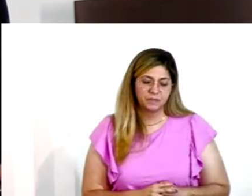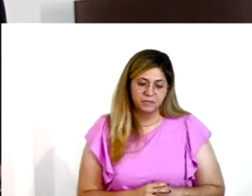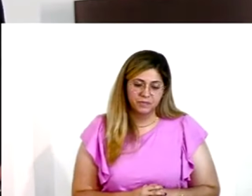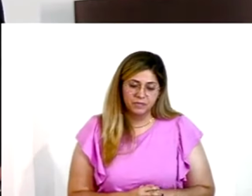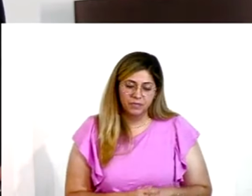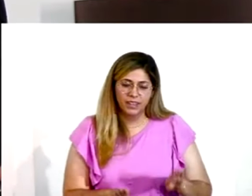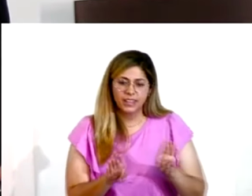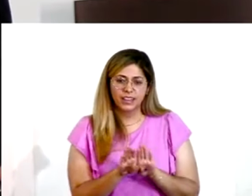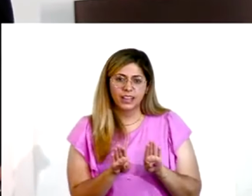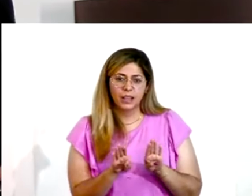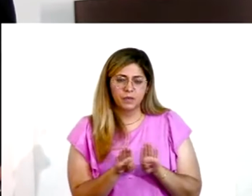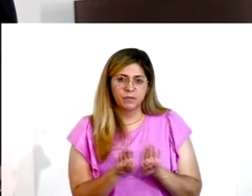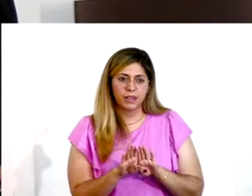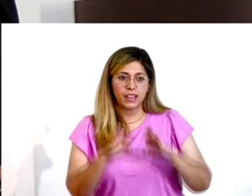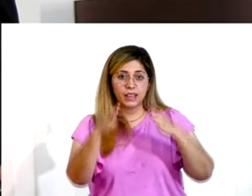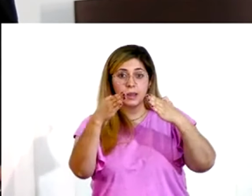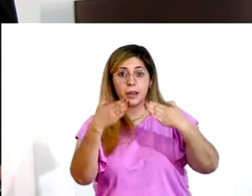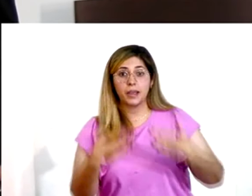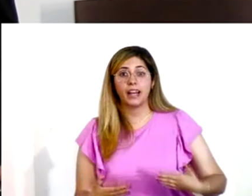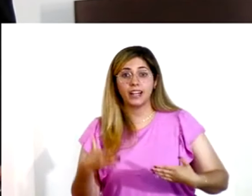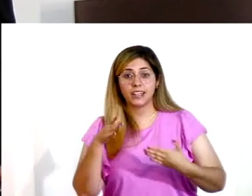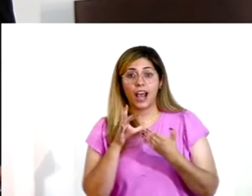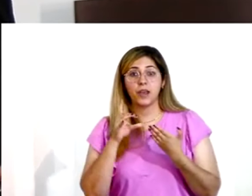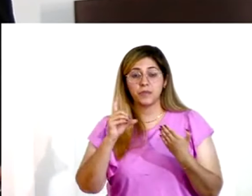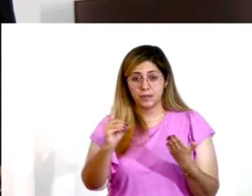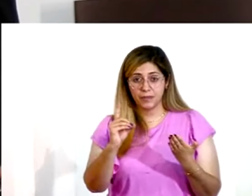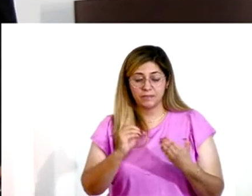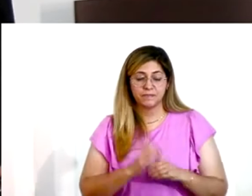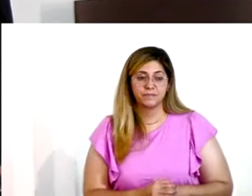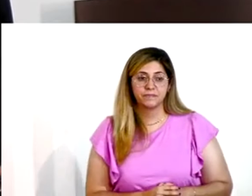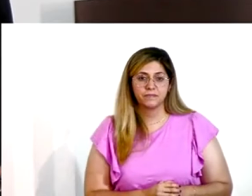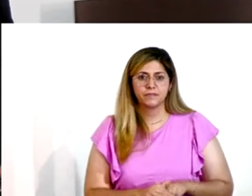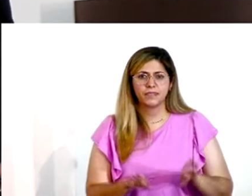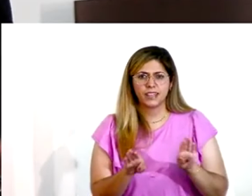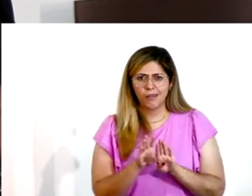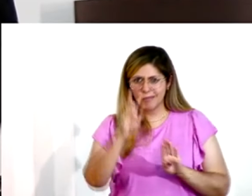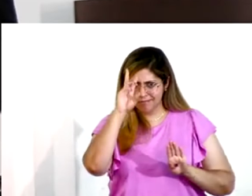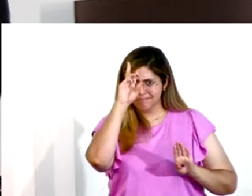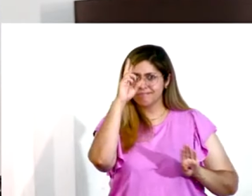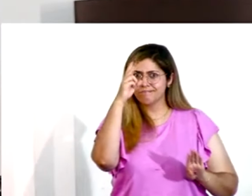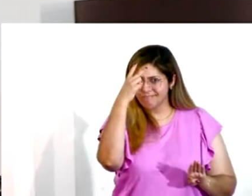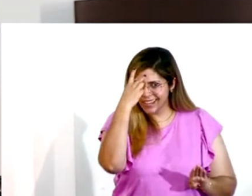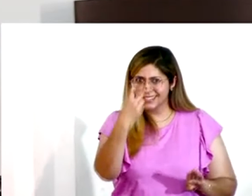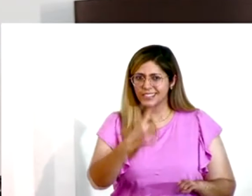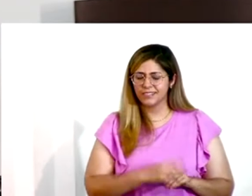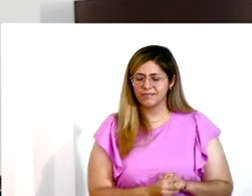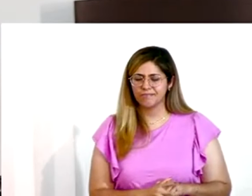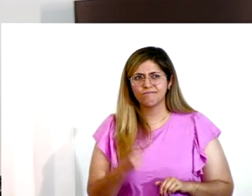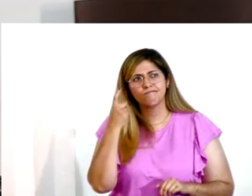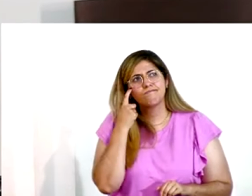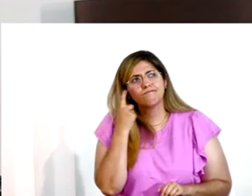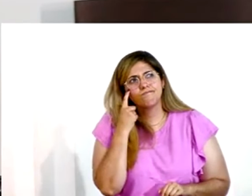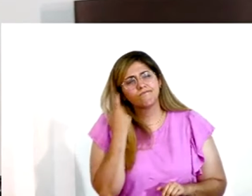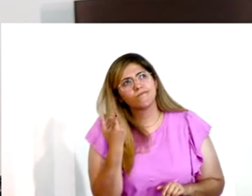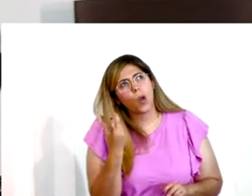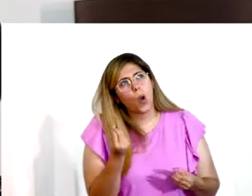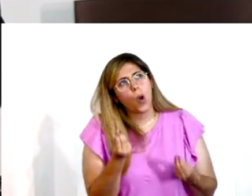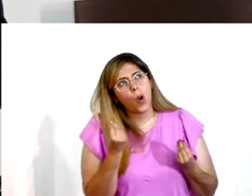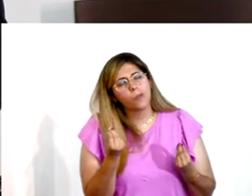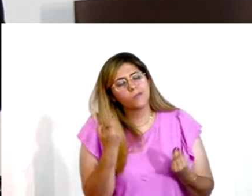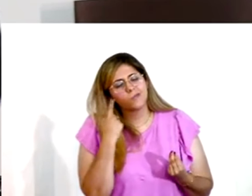foi convertido diante da palavra do Senhor. Convertido, ou seja, quando a gente pensa em eu sou convertido ou